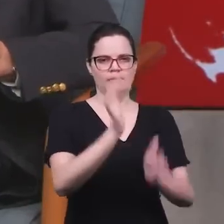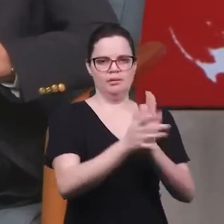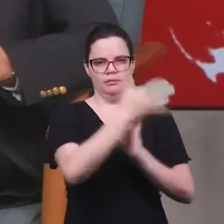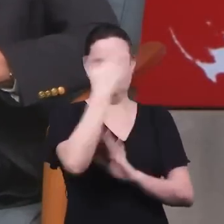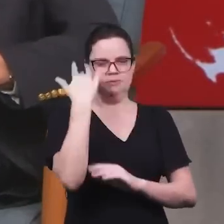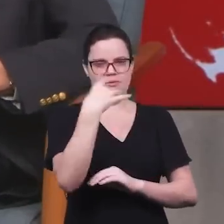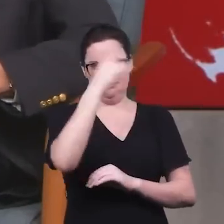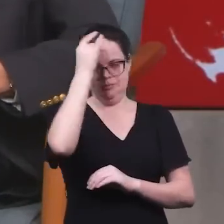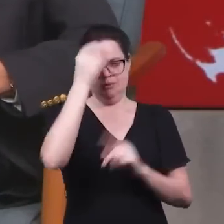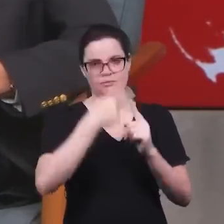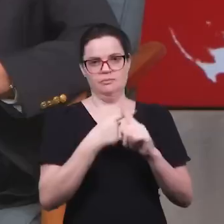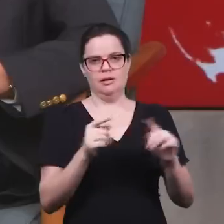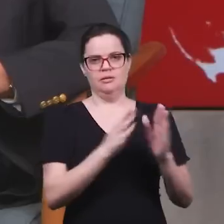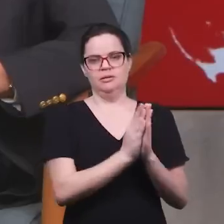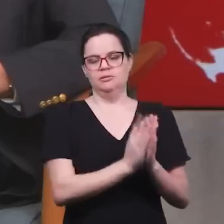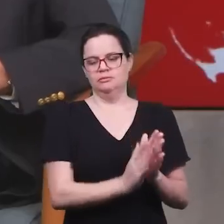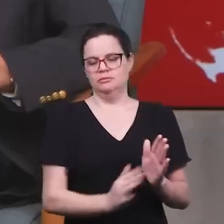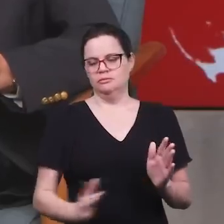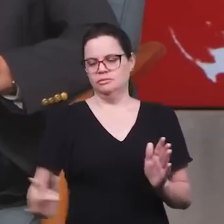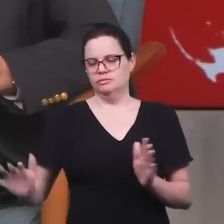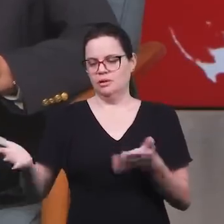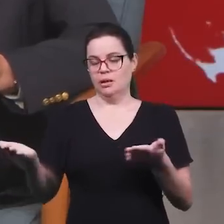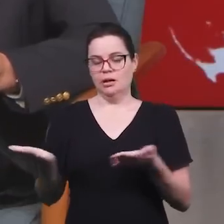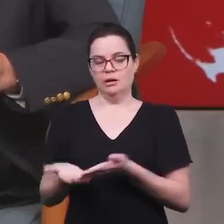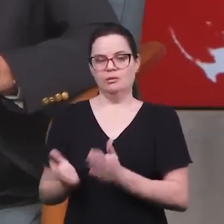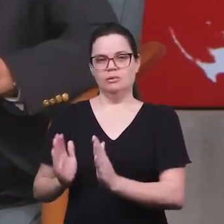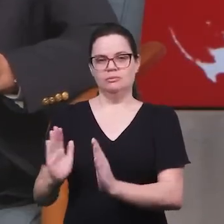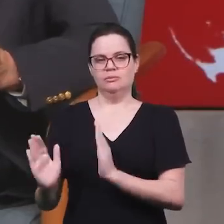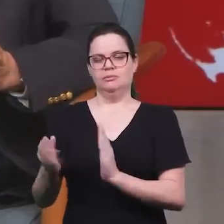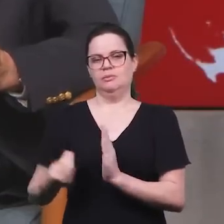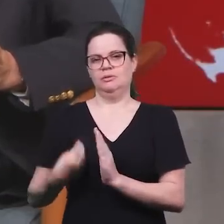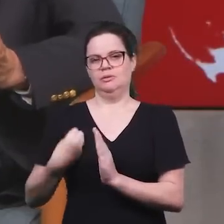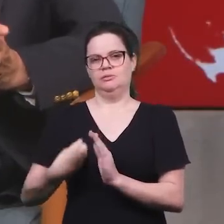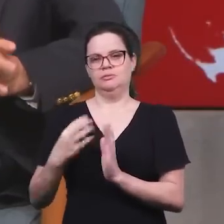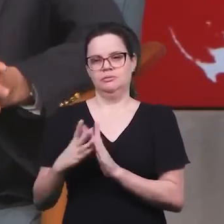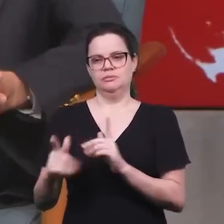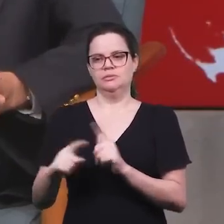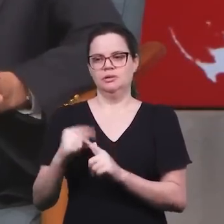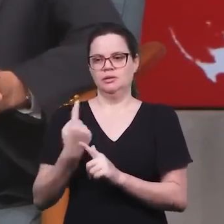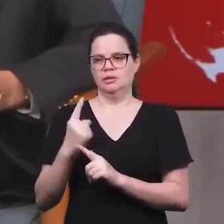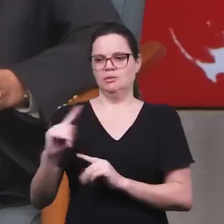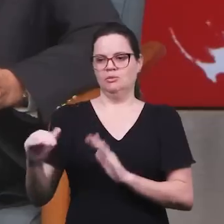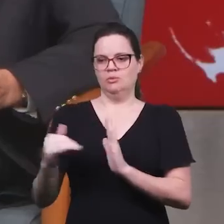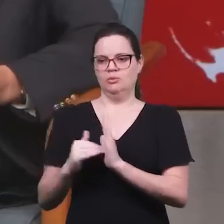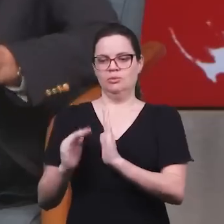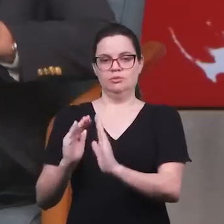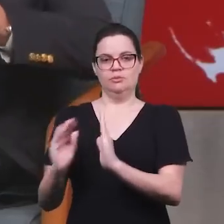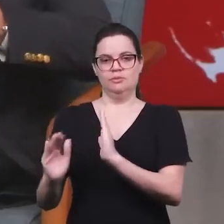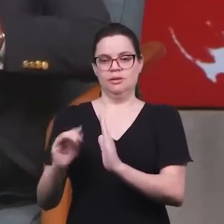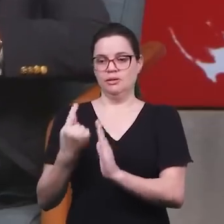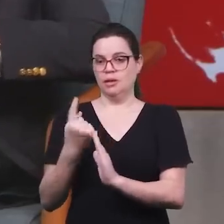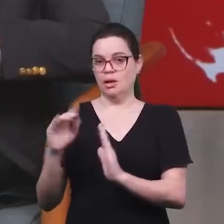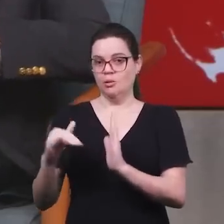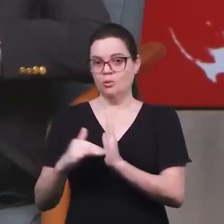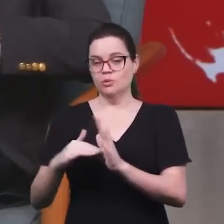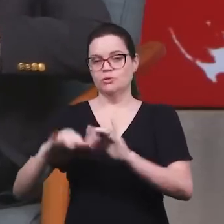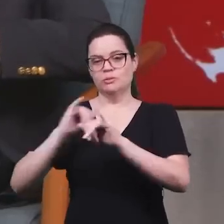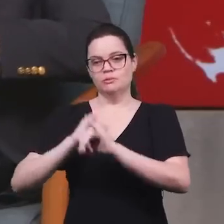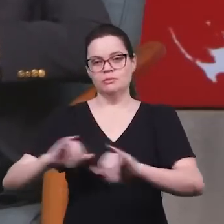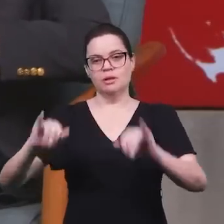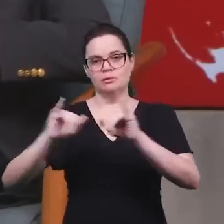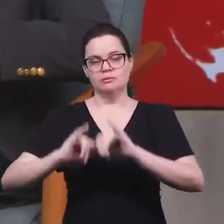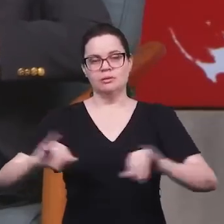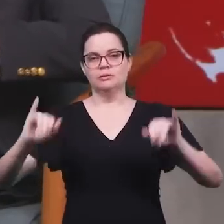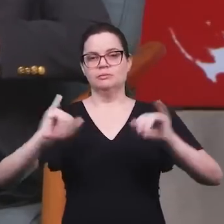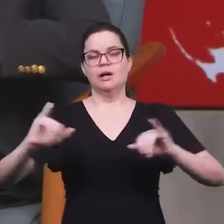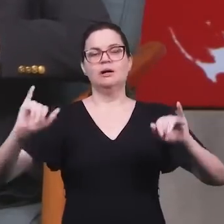momento da igreja, o último momento da igreja, que é o último mensageiro, que anuncia a